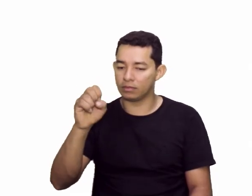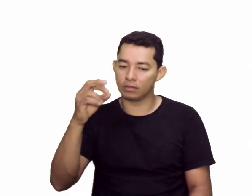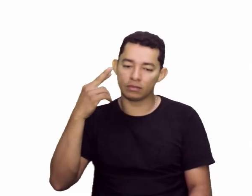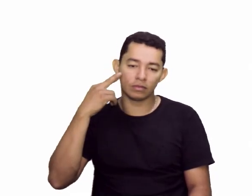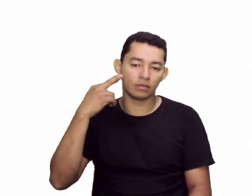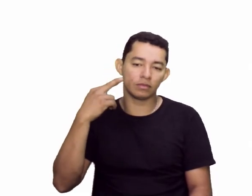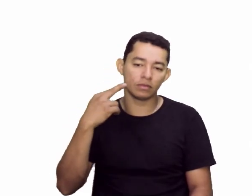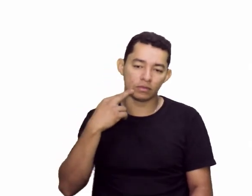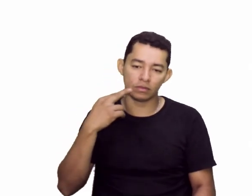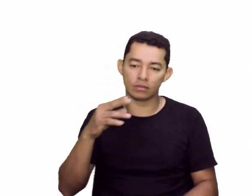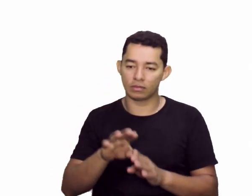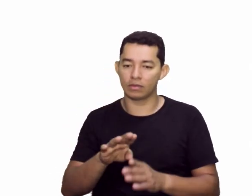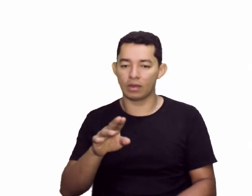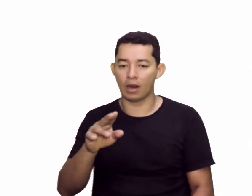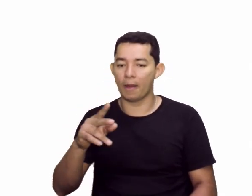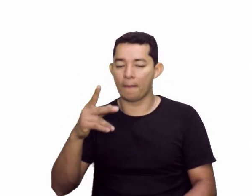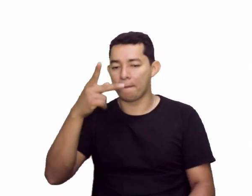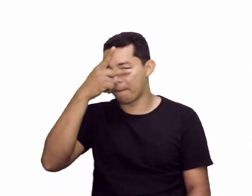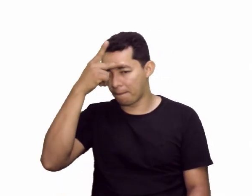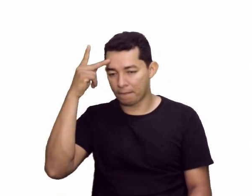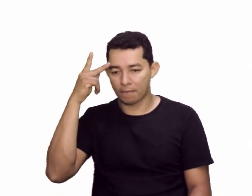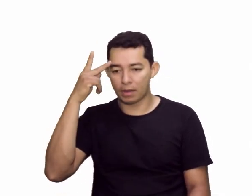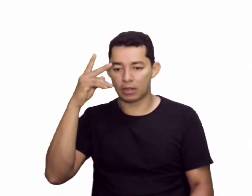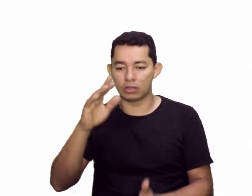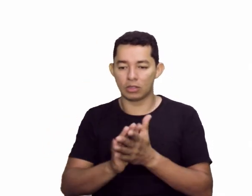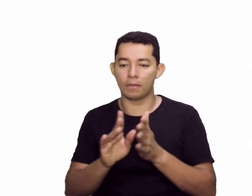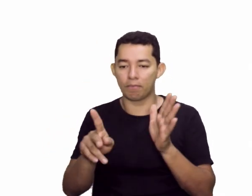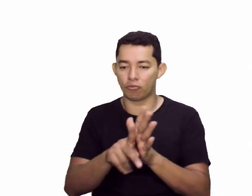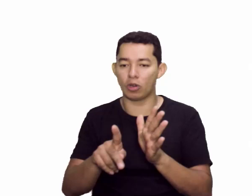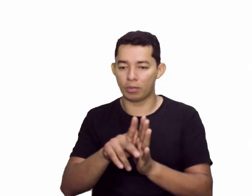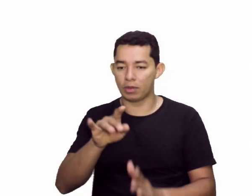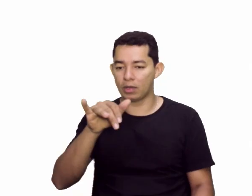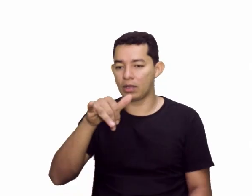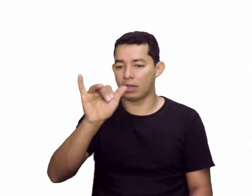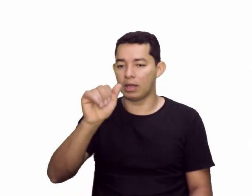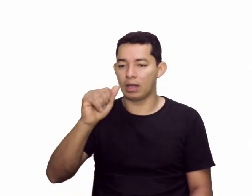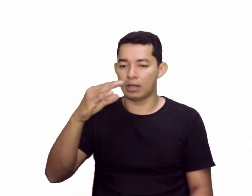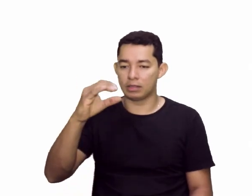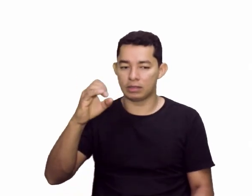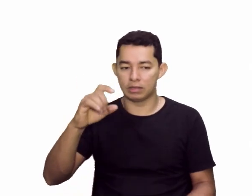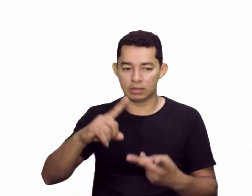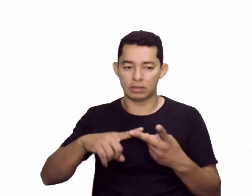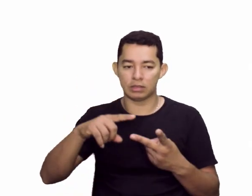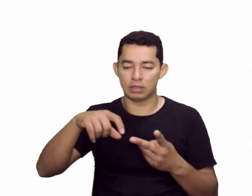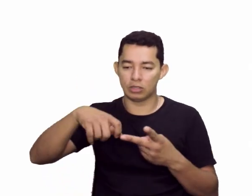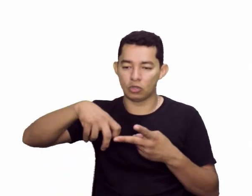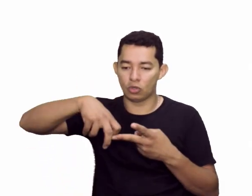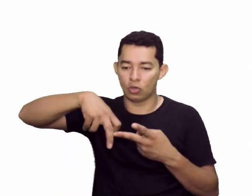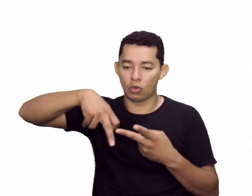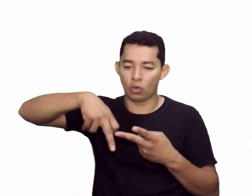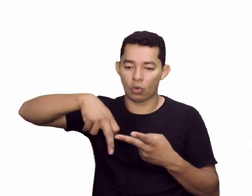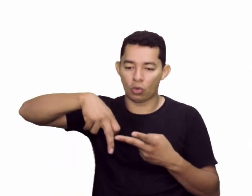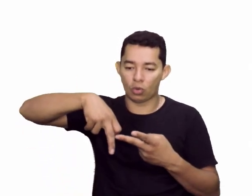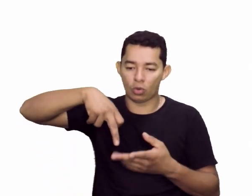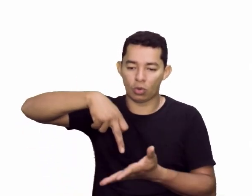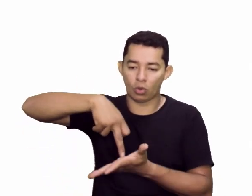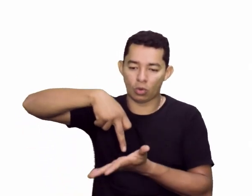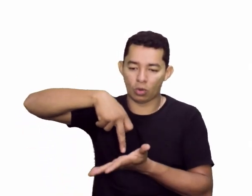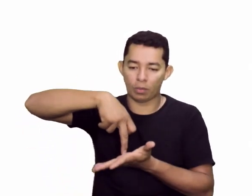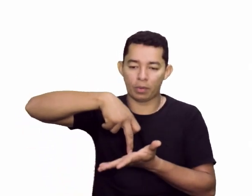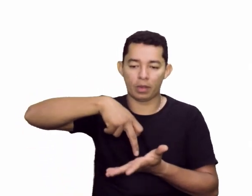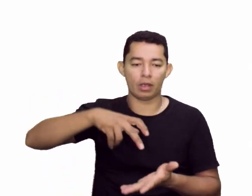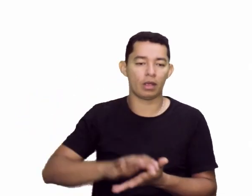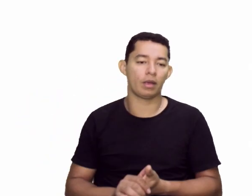Seu João, Rita e o Curupira. Então, estão vendo aqui já uma pequena apresentação aí às margens do